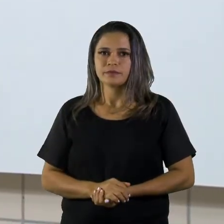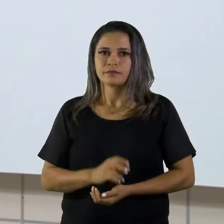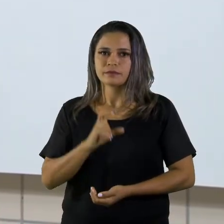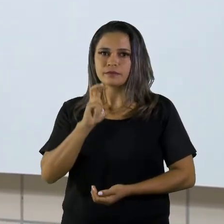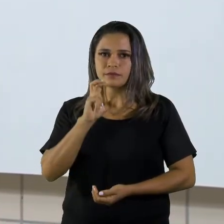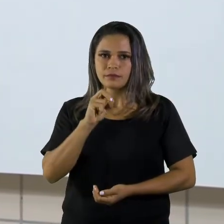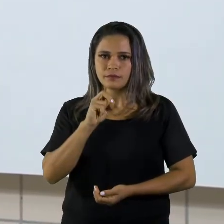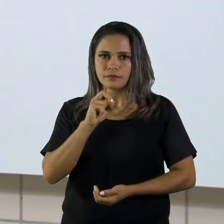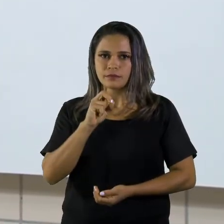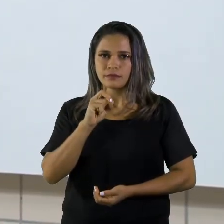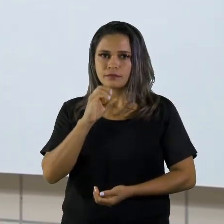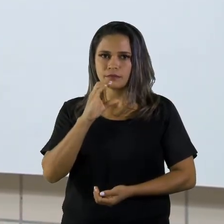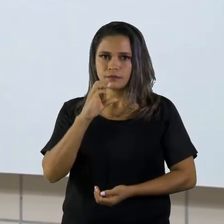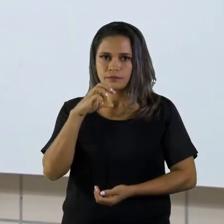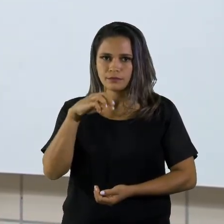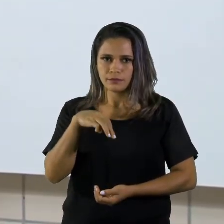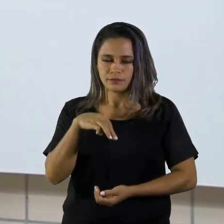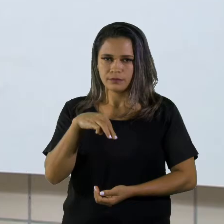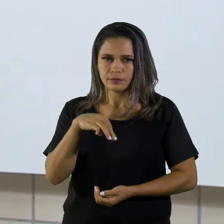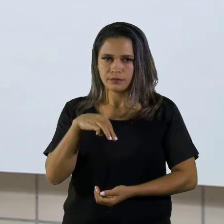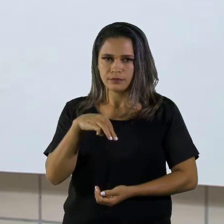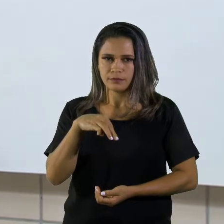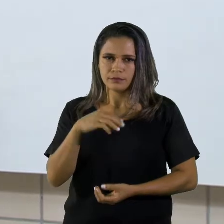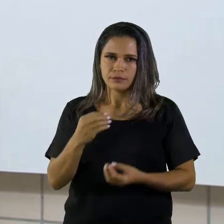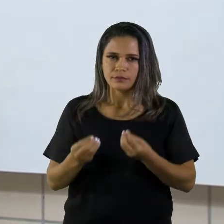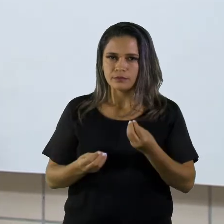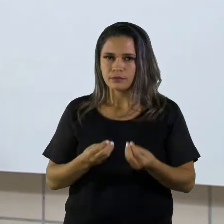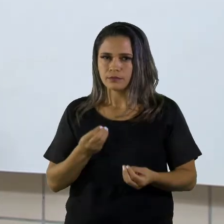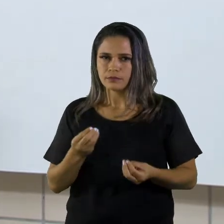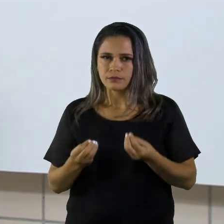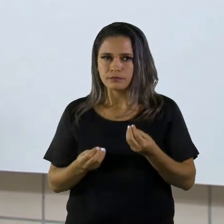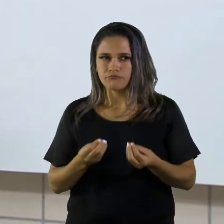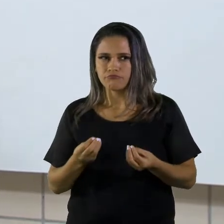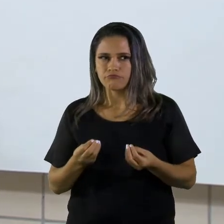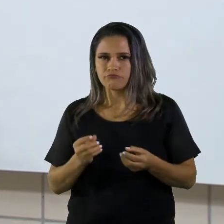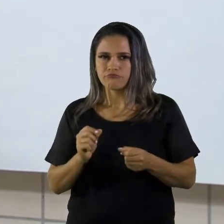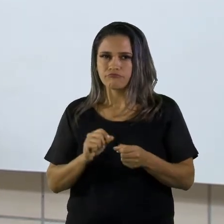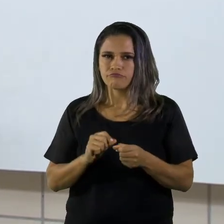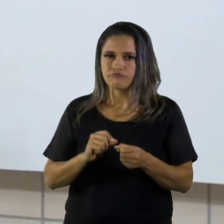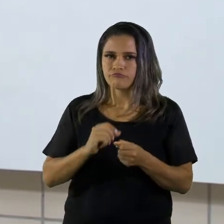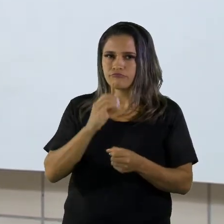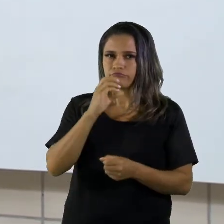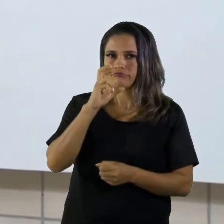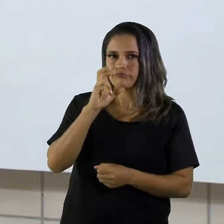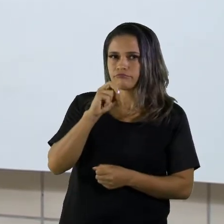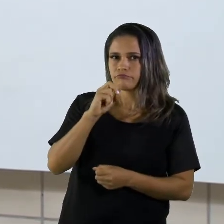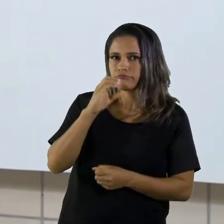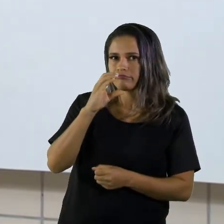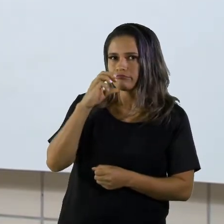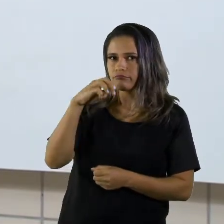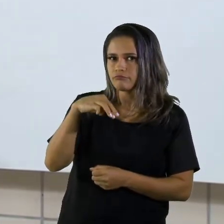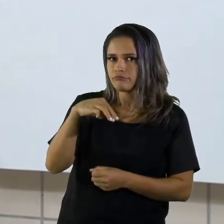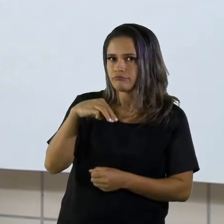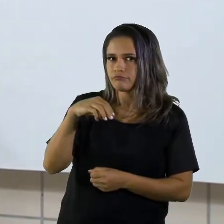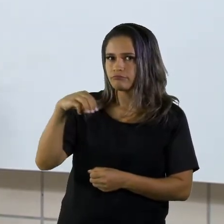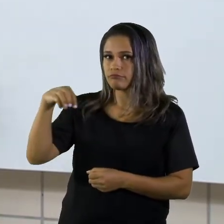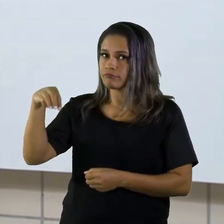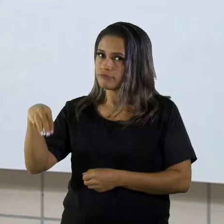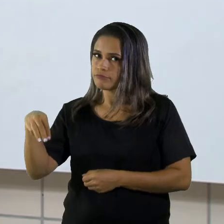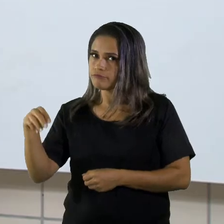50 centímetros. Como é que eu devo transformar 50 centímetros em metros? Veja